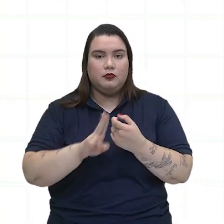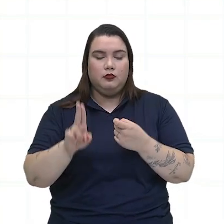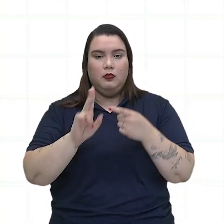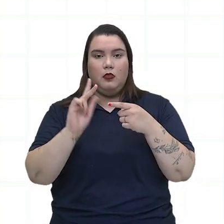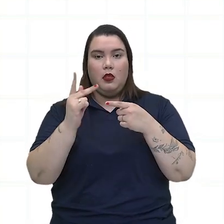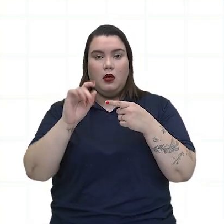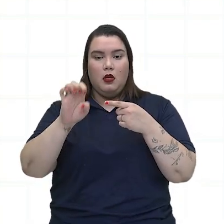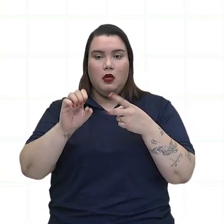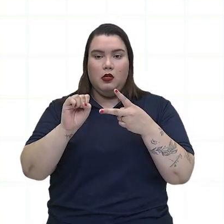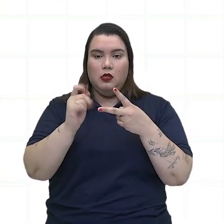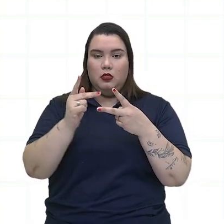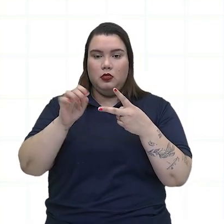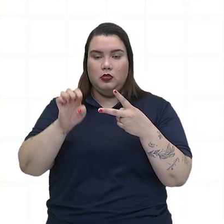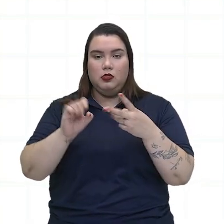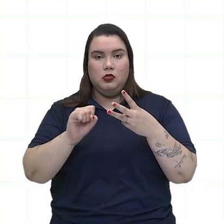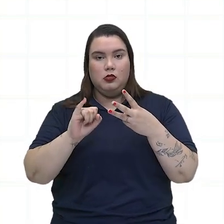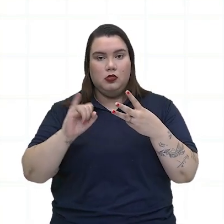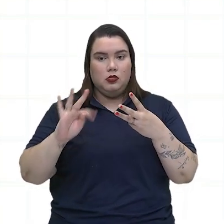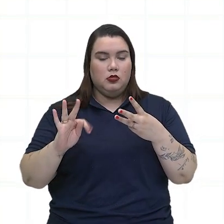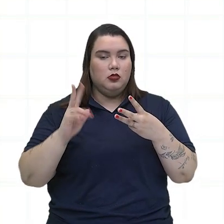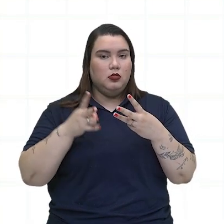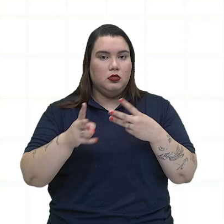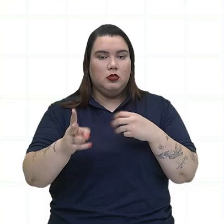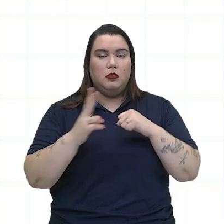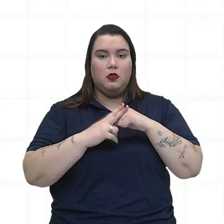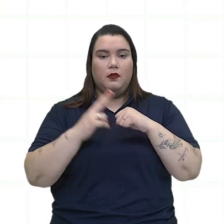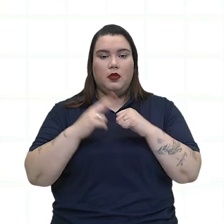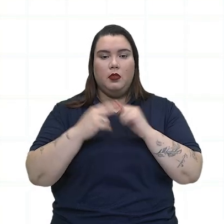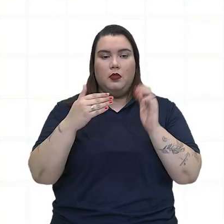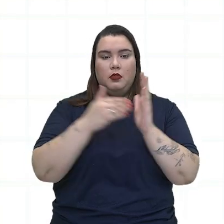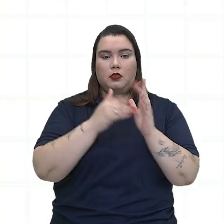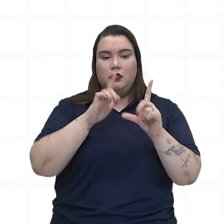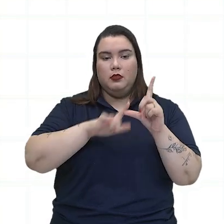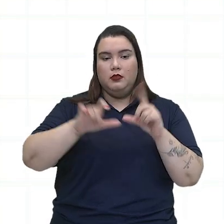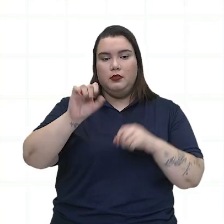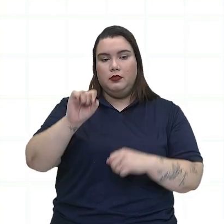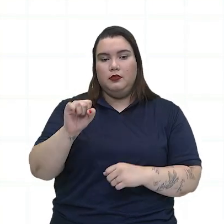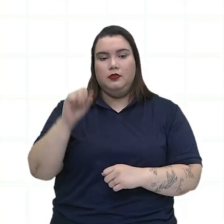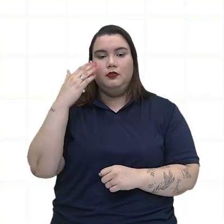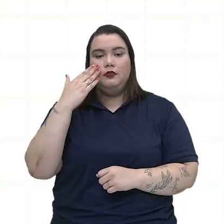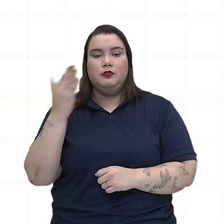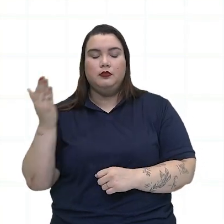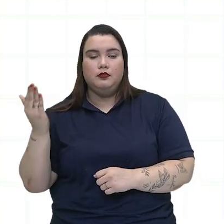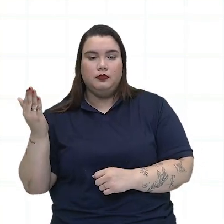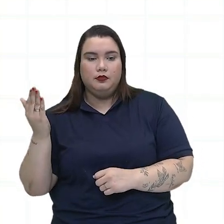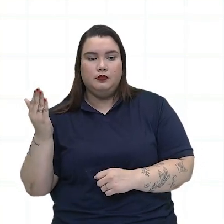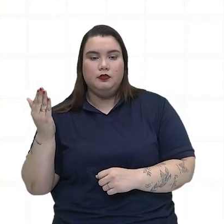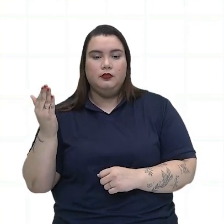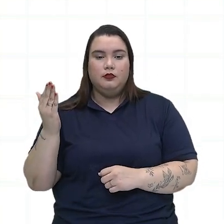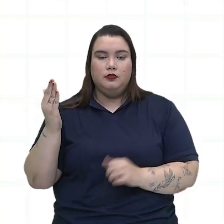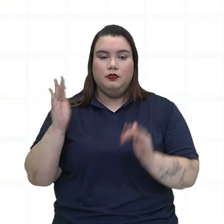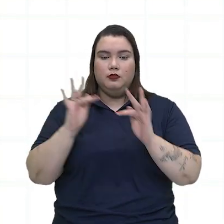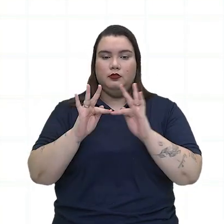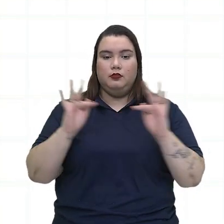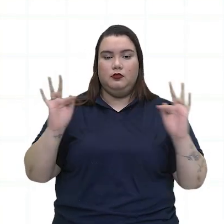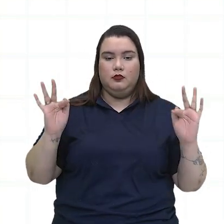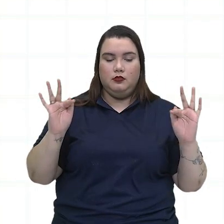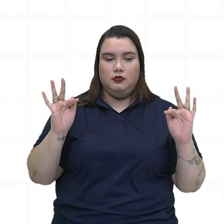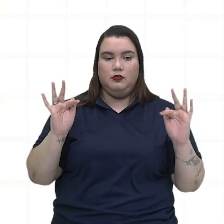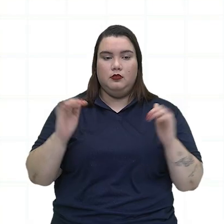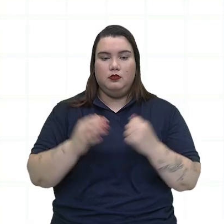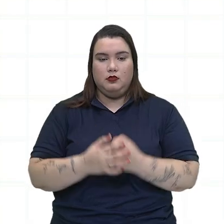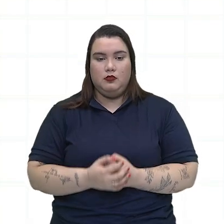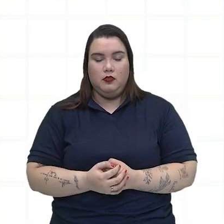verbo sempre termina em S. Por exemplo, aqui, he wants, she